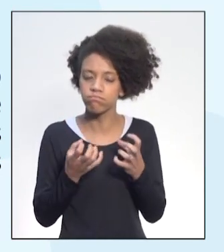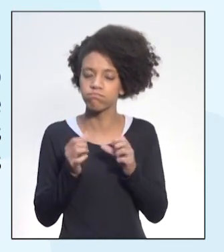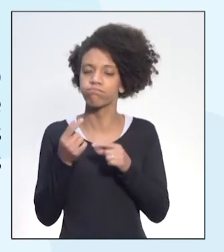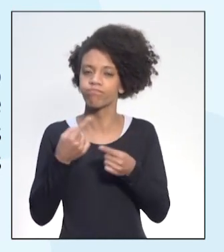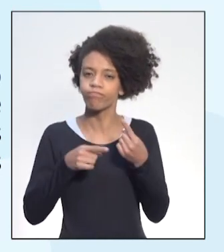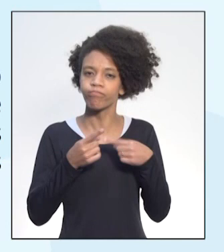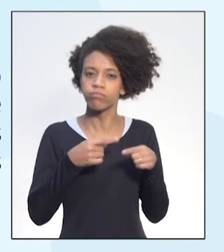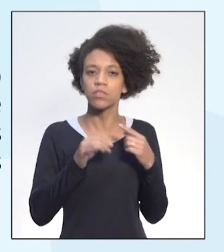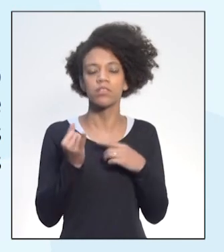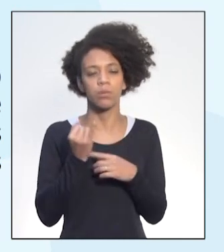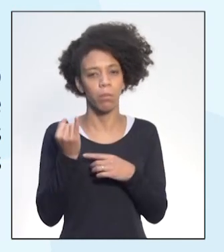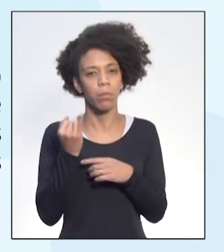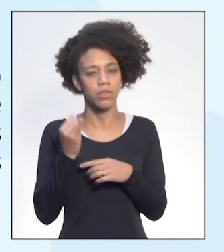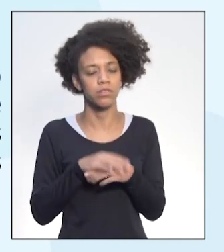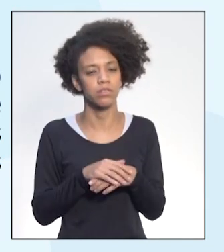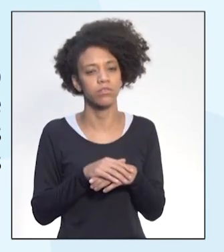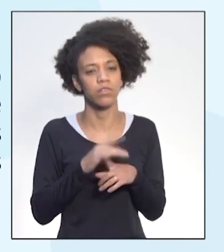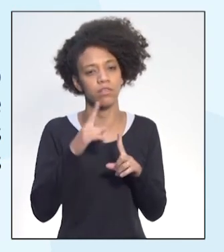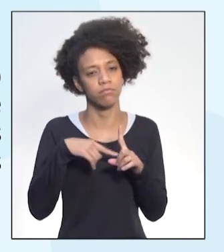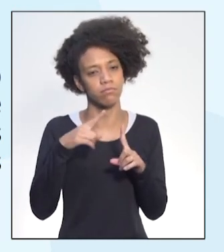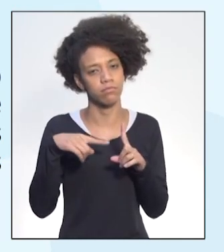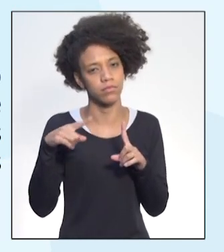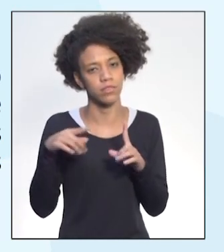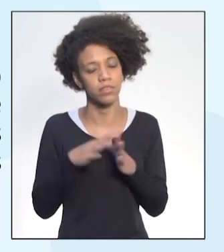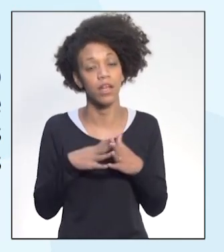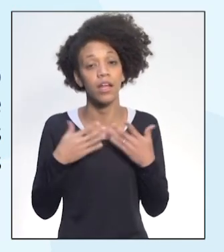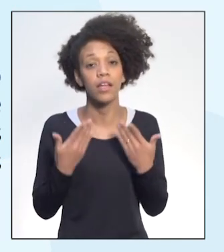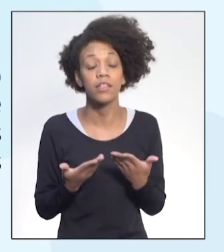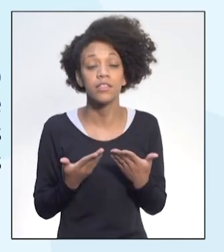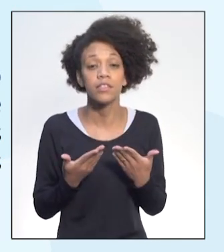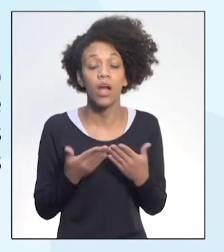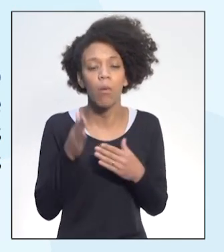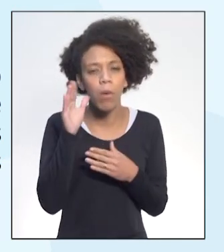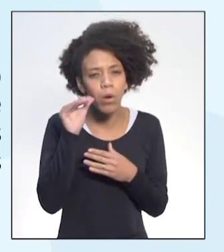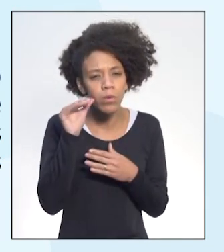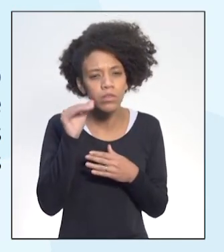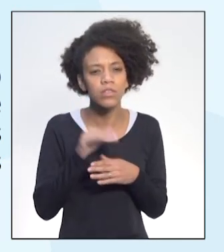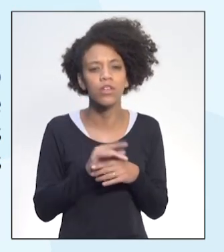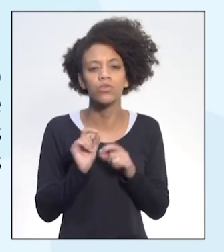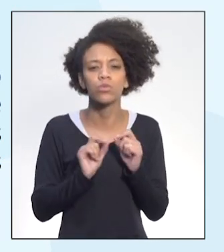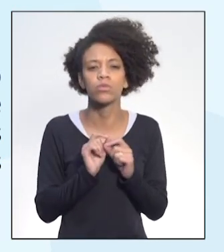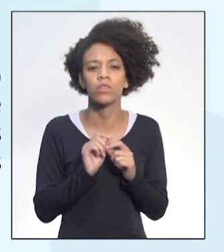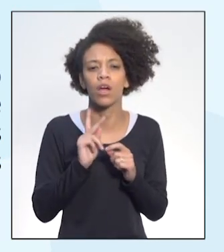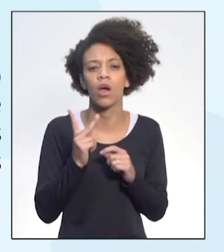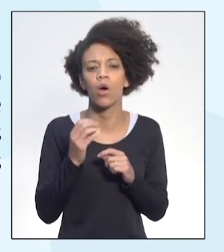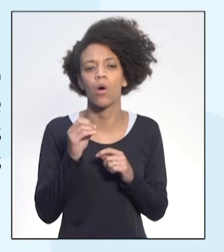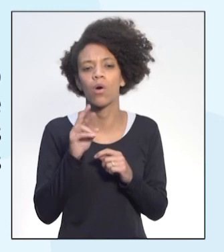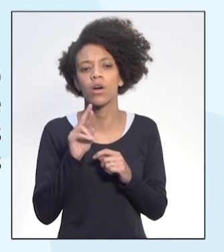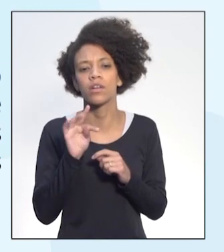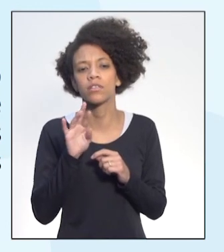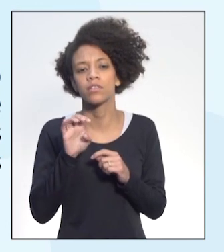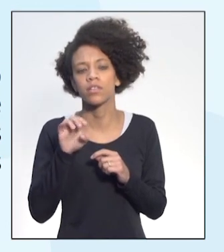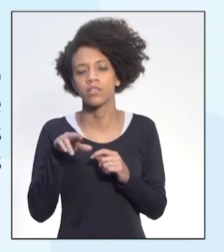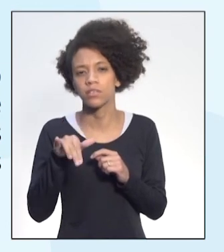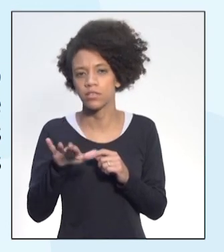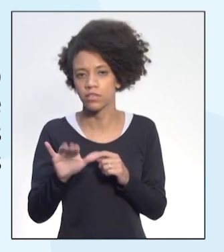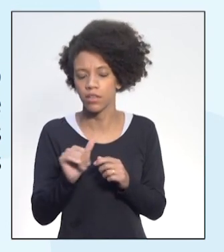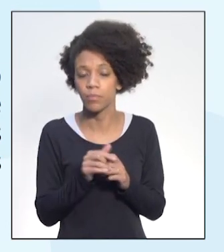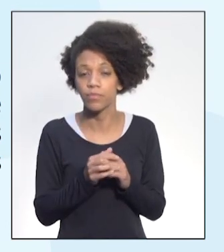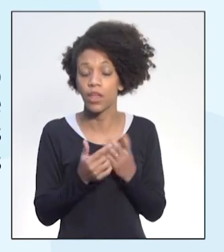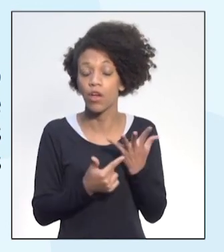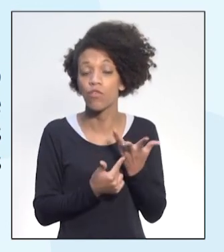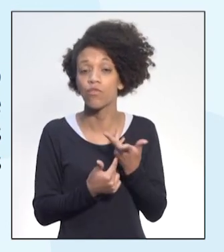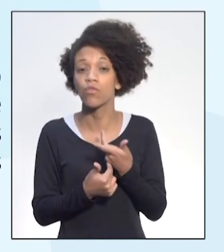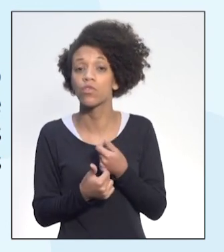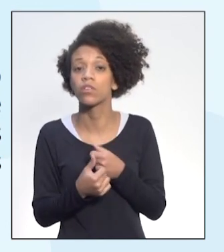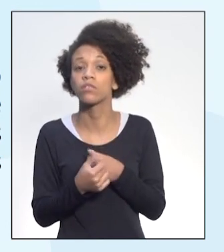muito importante essa medida, essa escala, né? E aqui nós temos uma curiosidade da flor chamada hortênsia. Elas são flores que